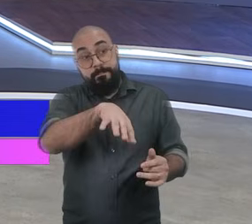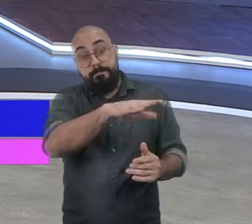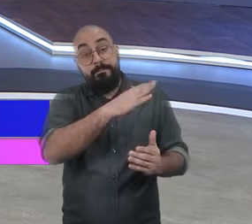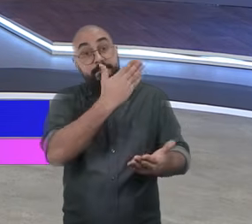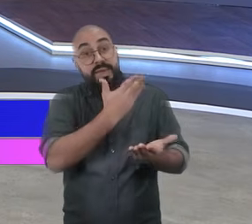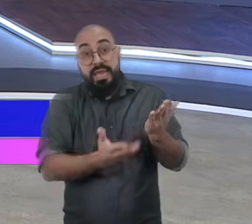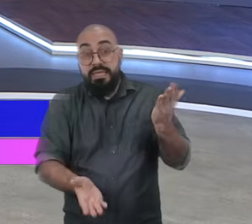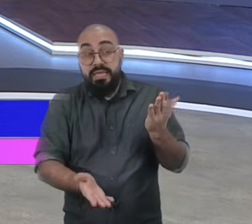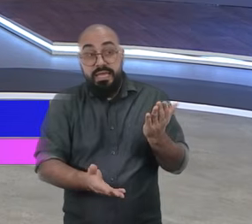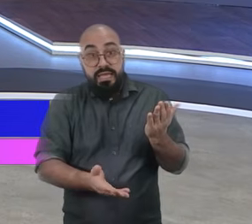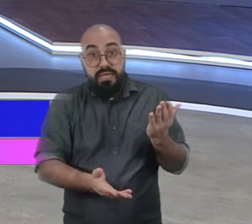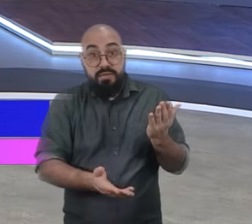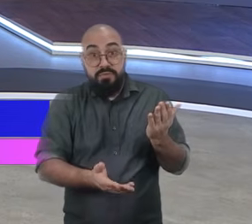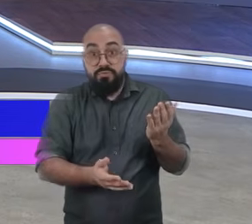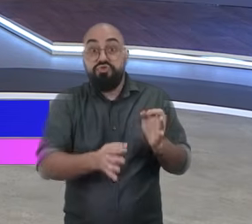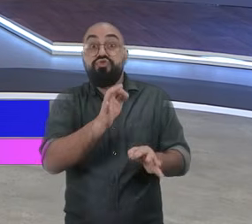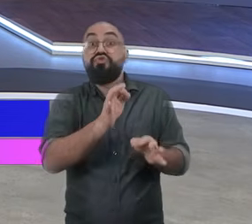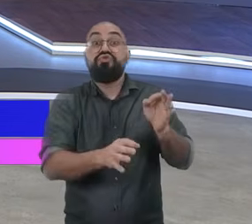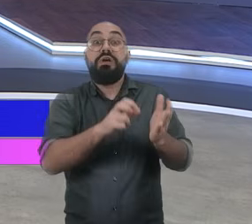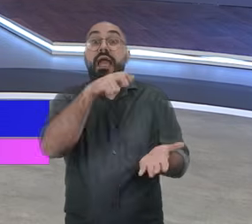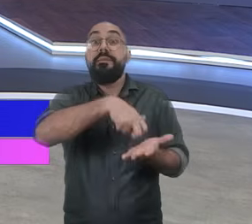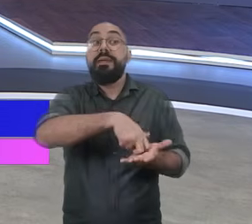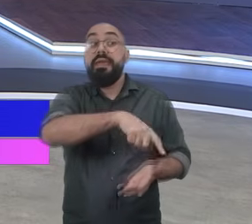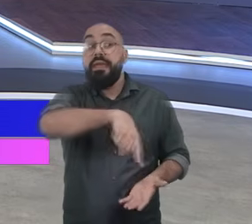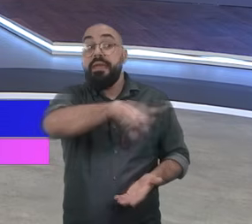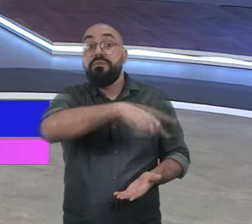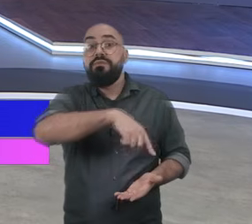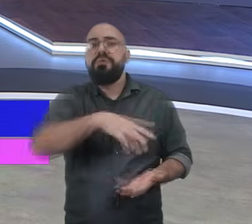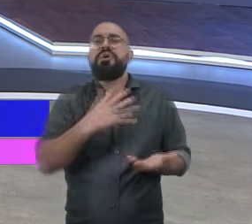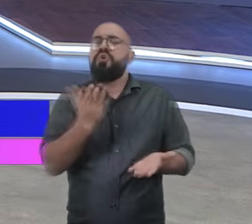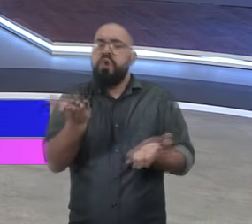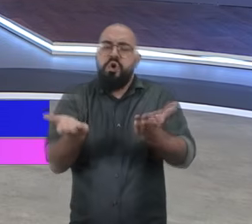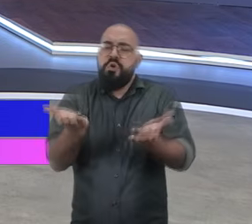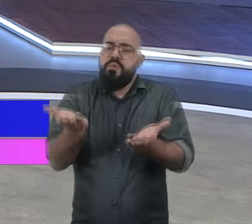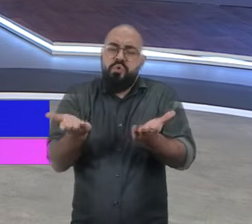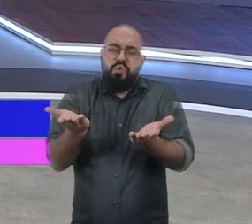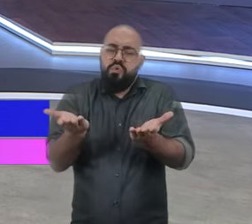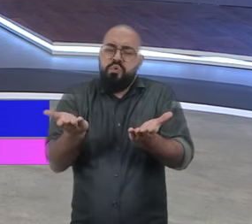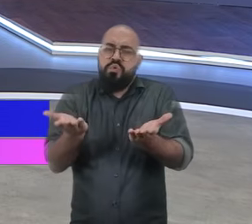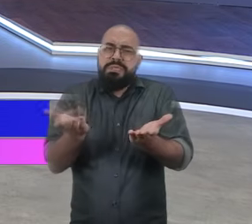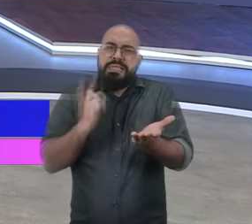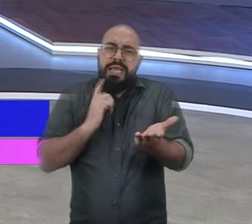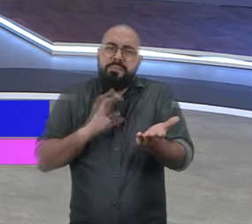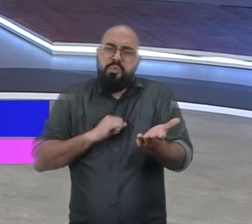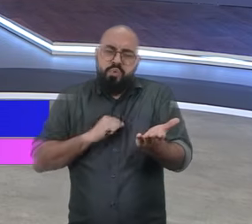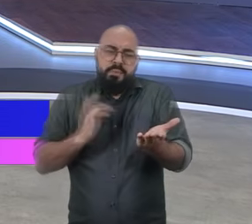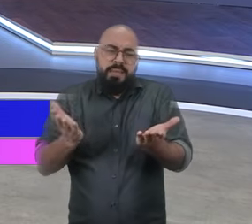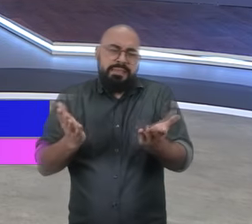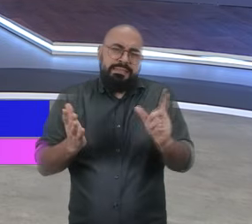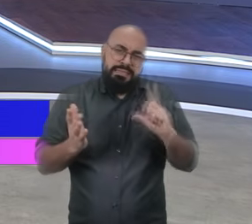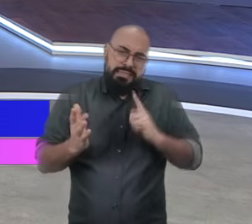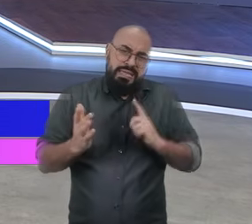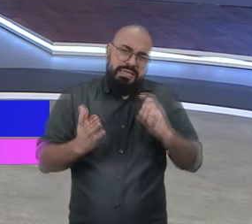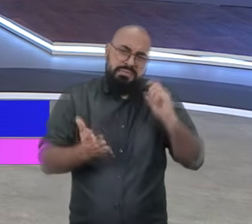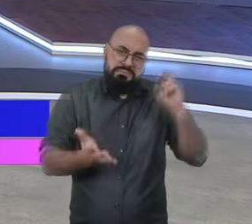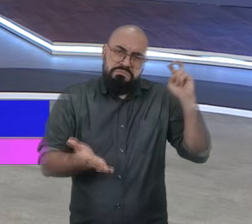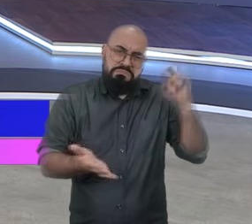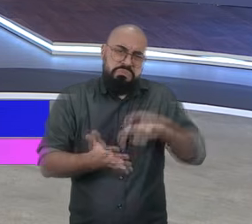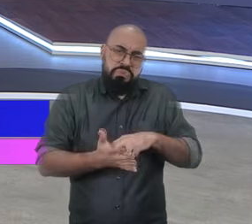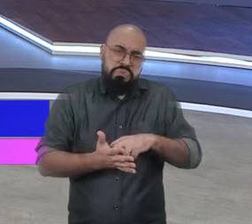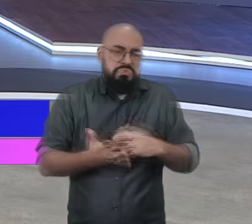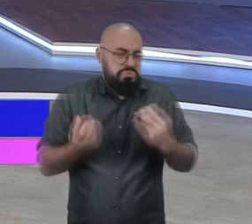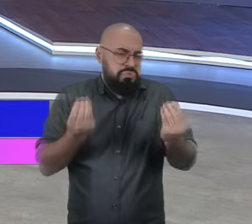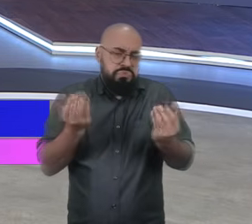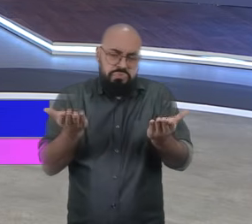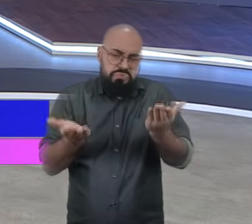um julgamento. Como é que você consegue relacionar esses dois aspectos? Envolve, então, a